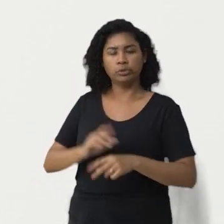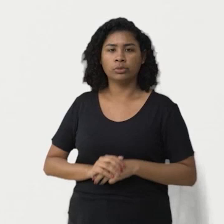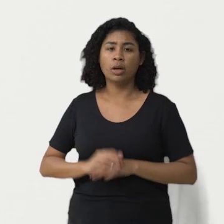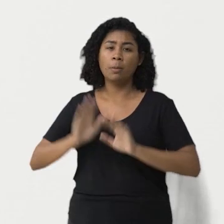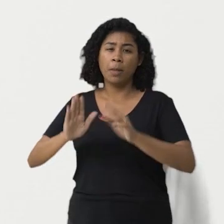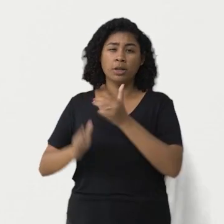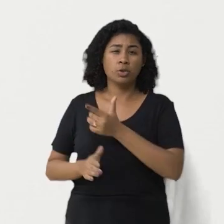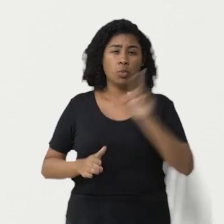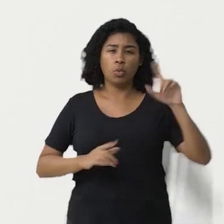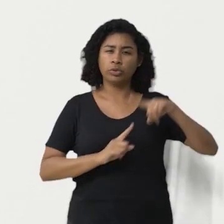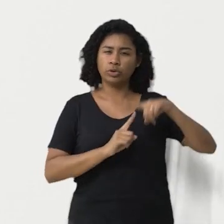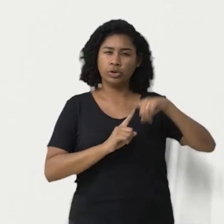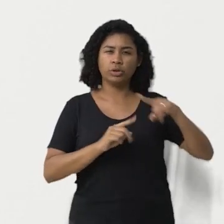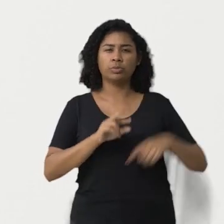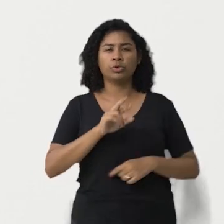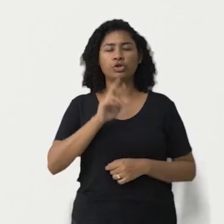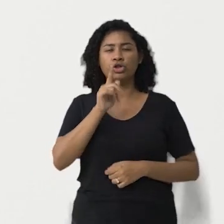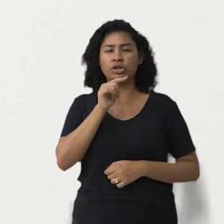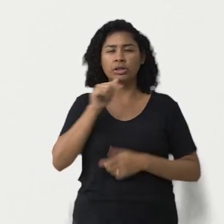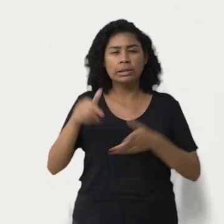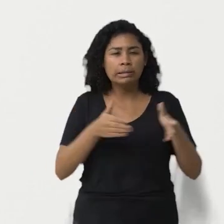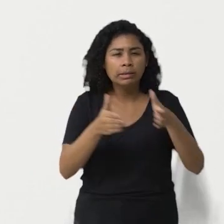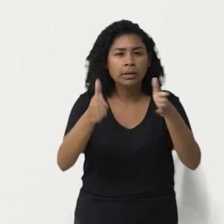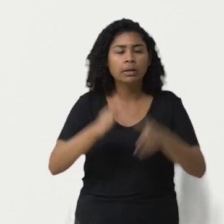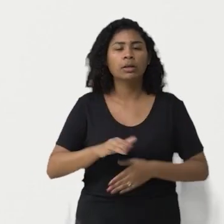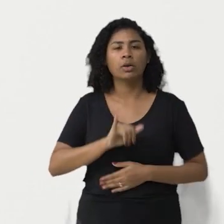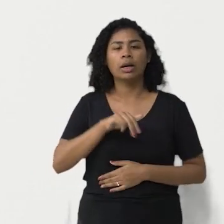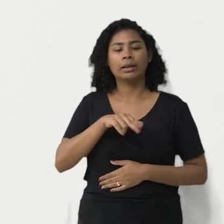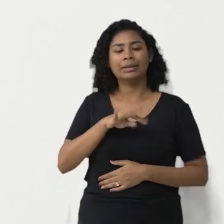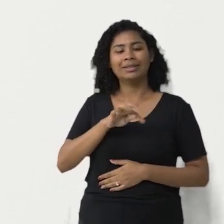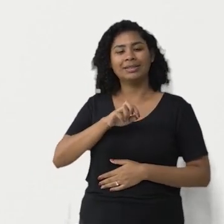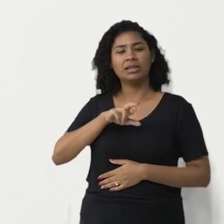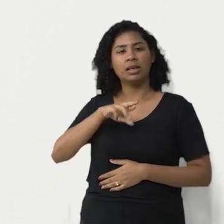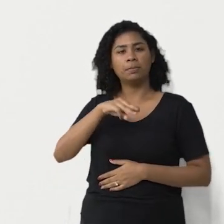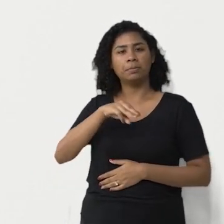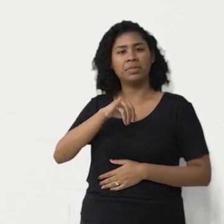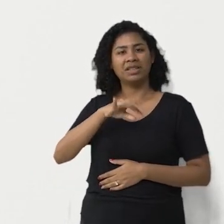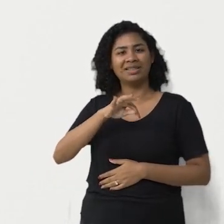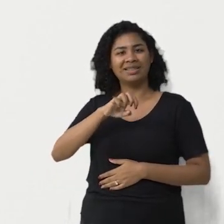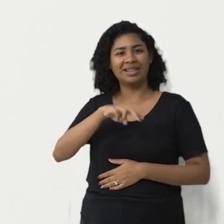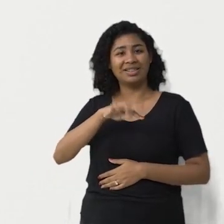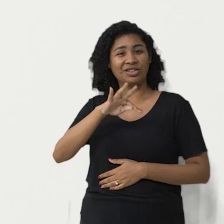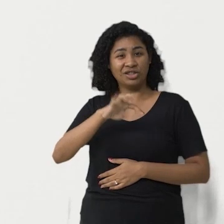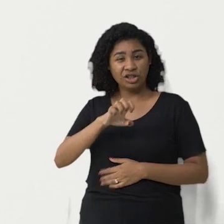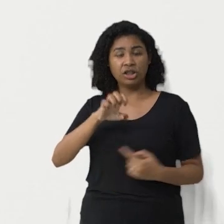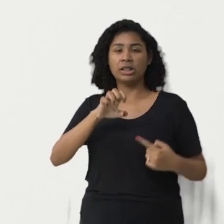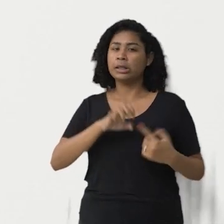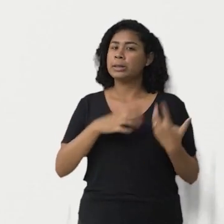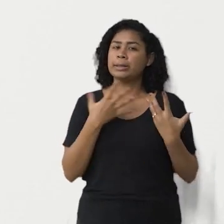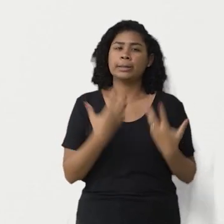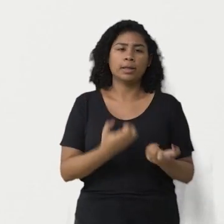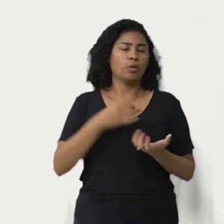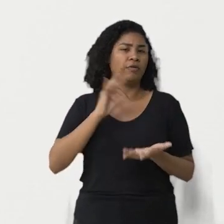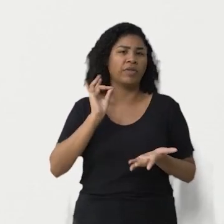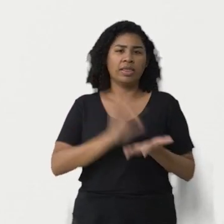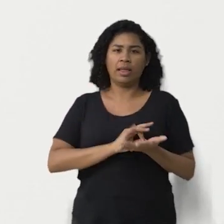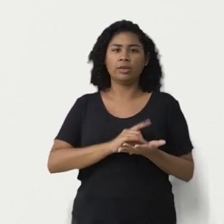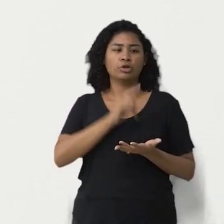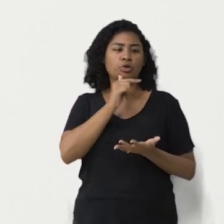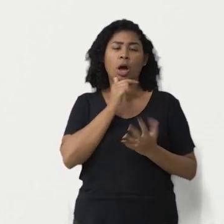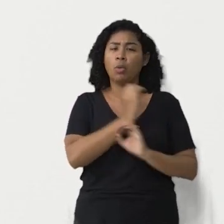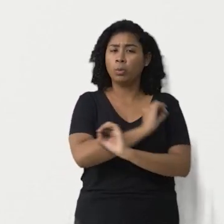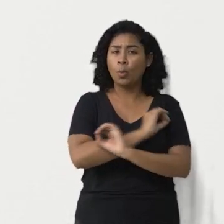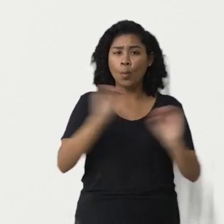secam totalmente, fica ali no barro, na areia, dependendo do local, tá bom, gente? E